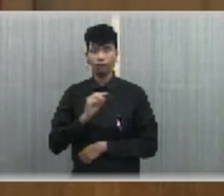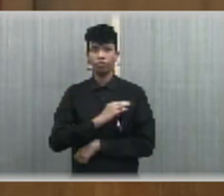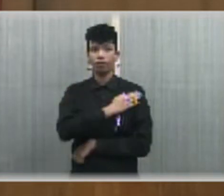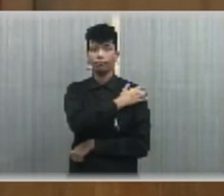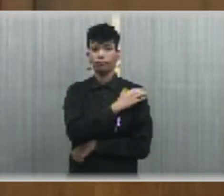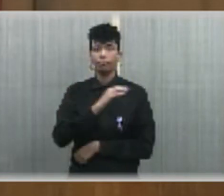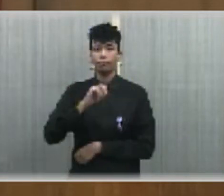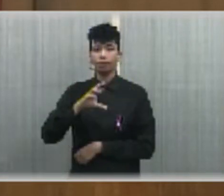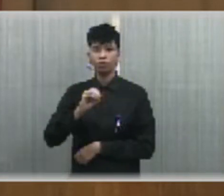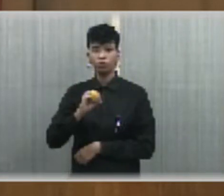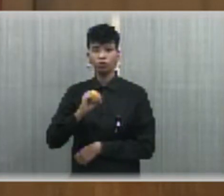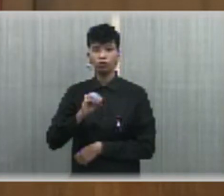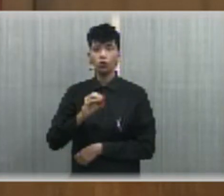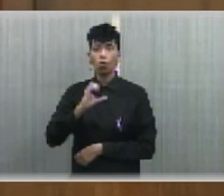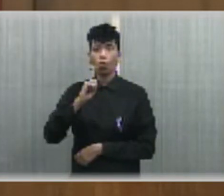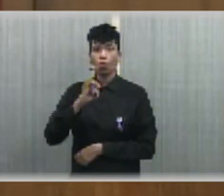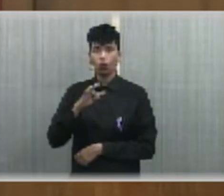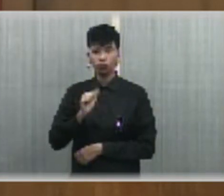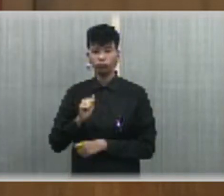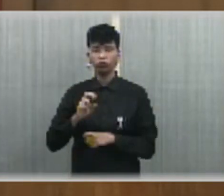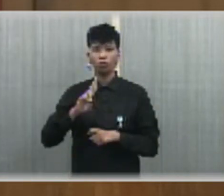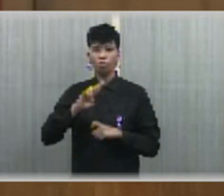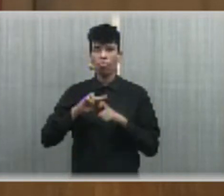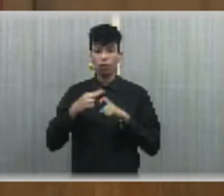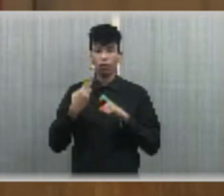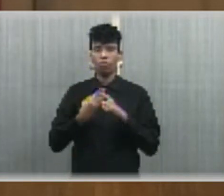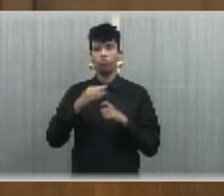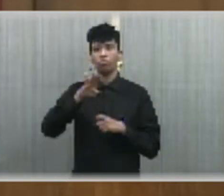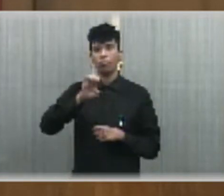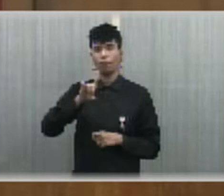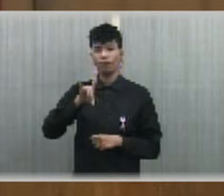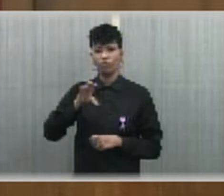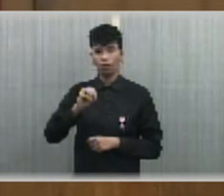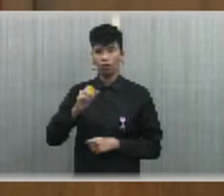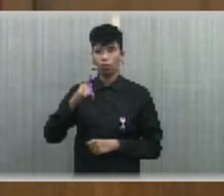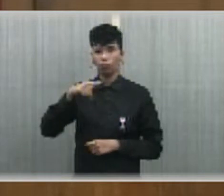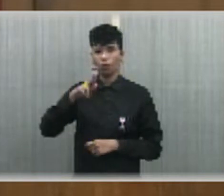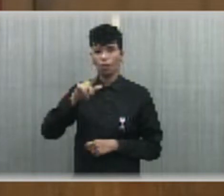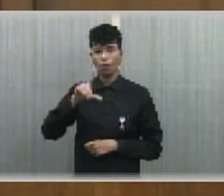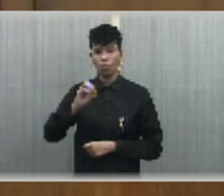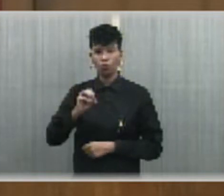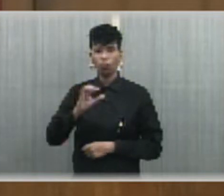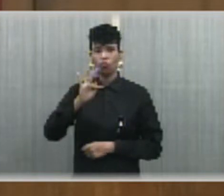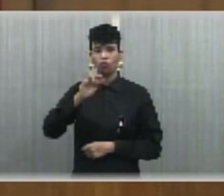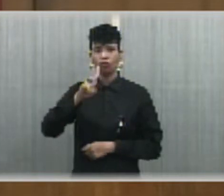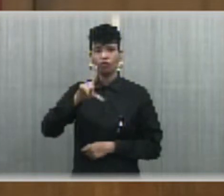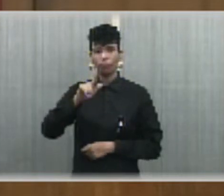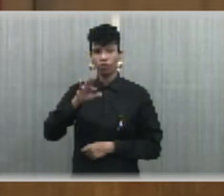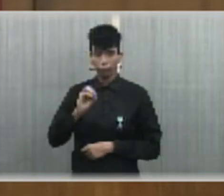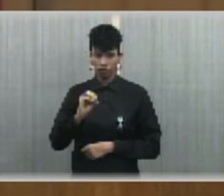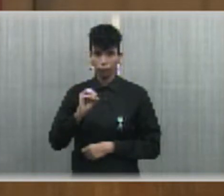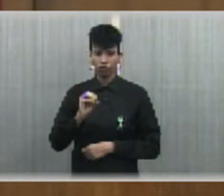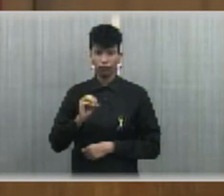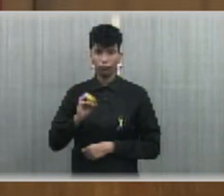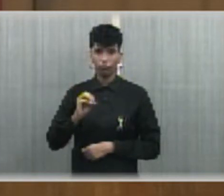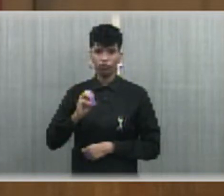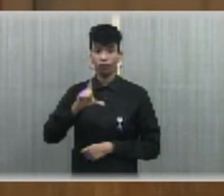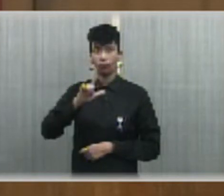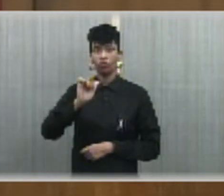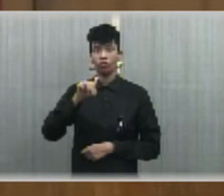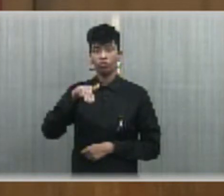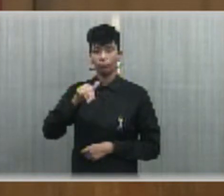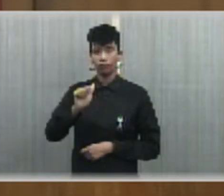Carlos Augusto, Doutor Francisco Costa, Doutor Hélio, Evaldo Gomes, Firmino Paulo, Flávio Nogueira Júnior, Francisco